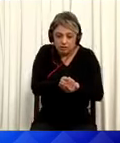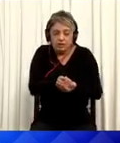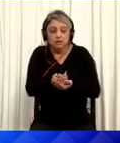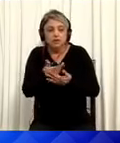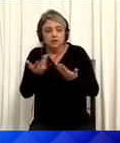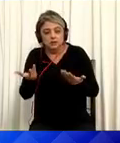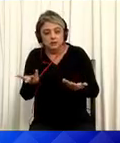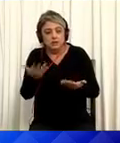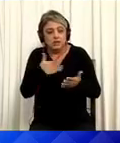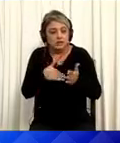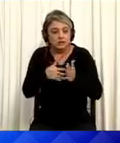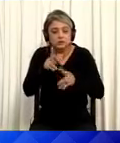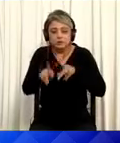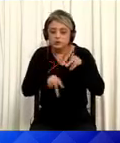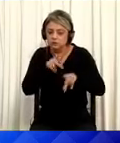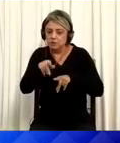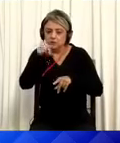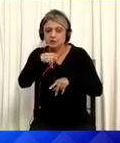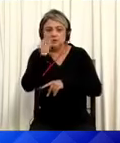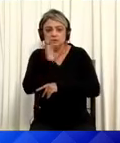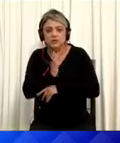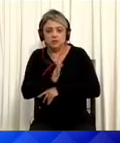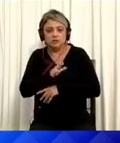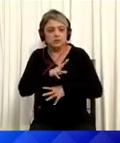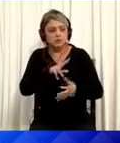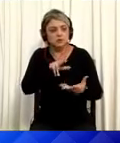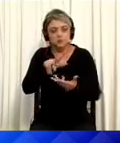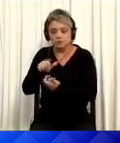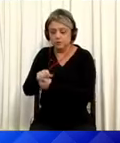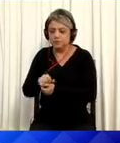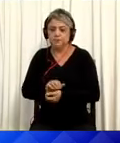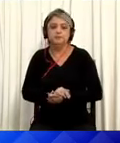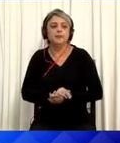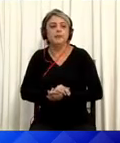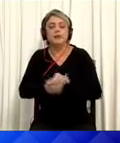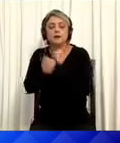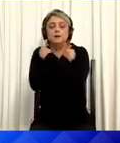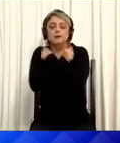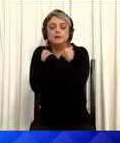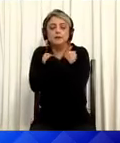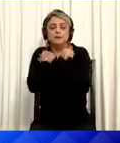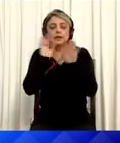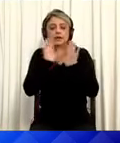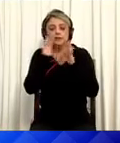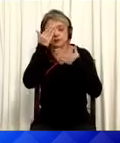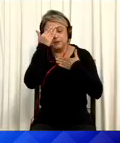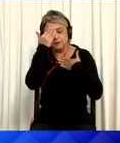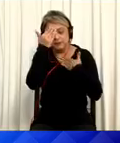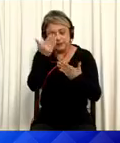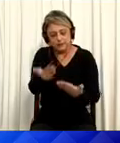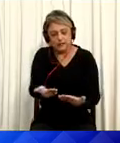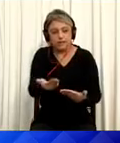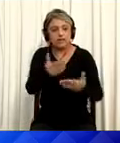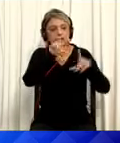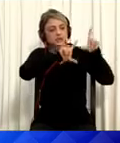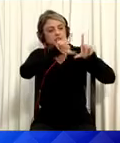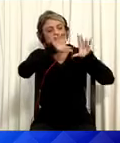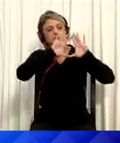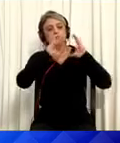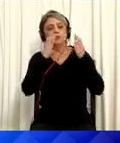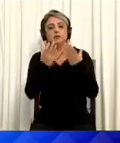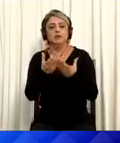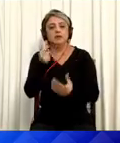né, todos os povos, não só aqui no Brasil, mas todo mundo. Então, um grande abraço. Obrigada pela comunitária, na